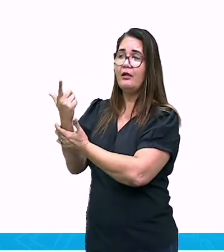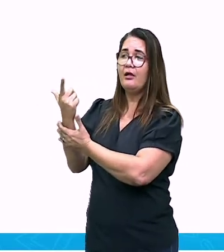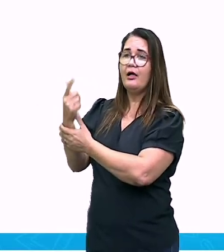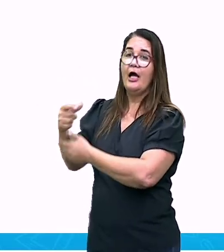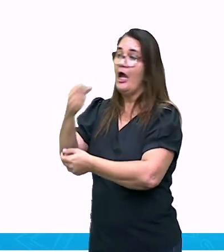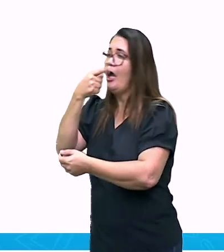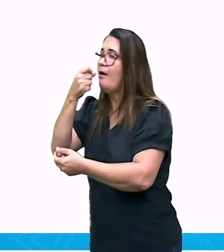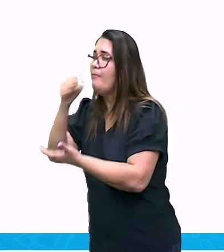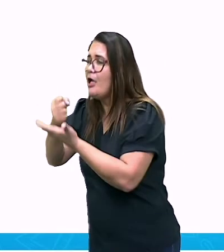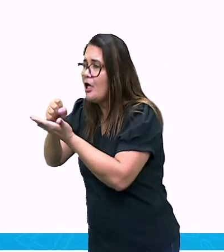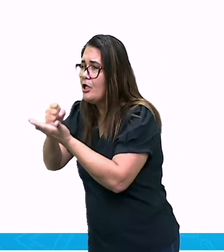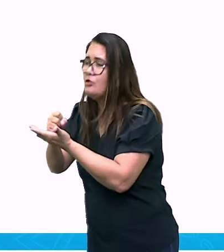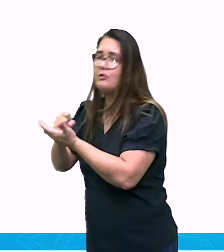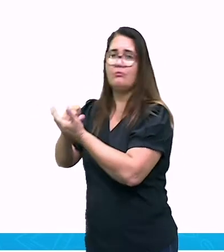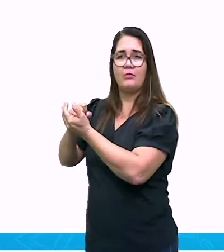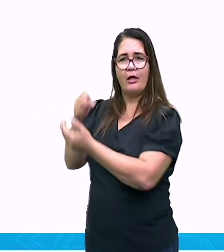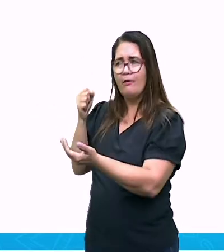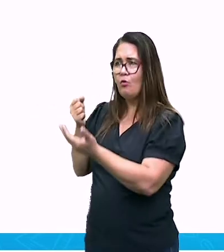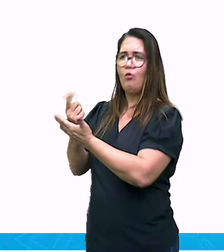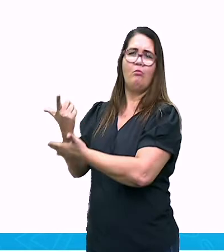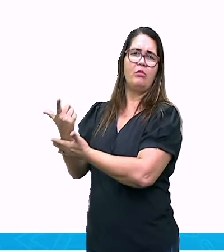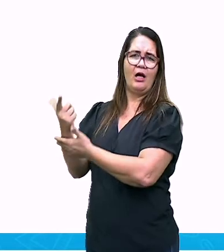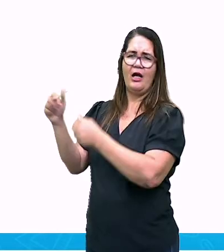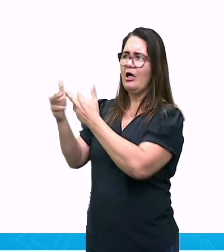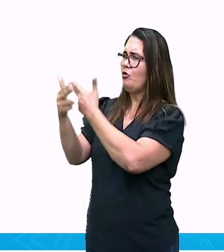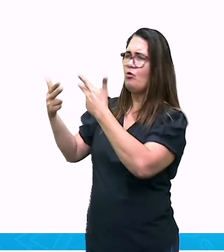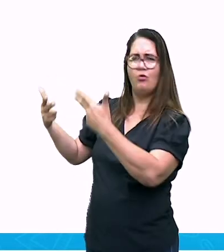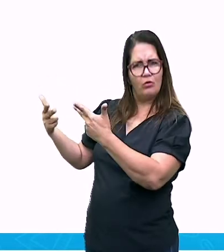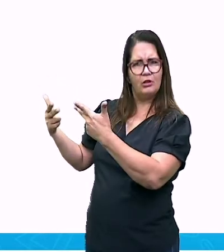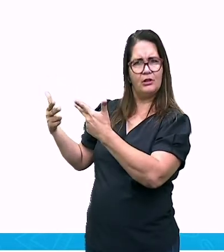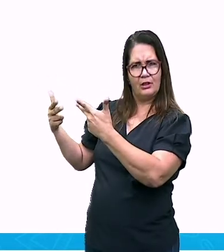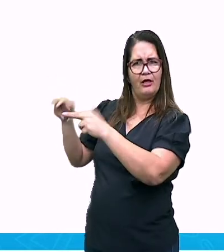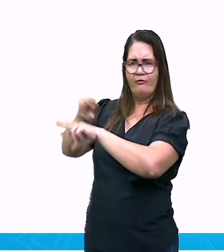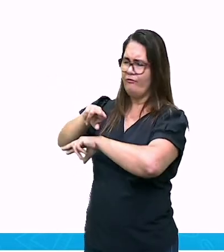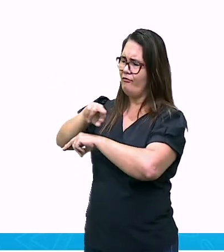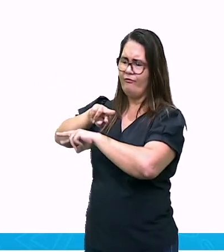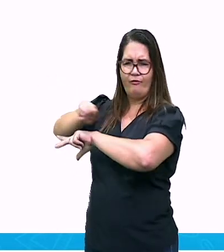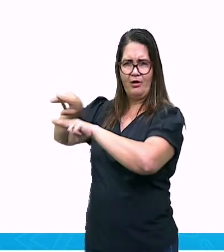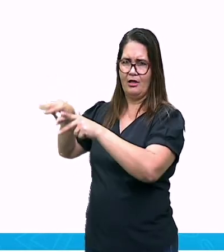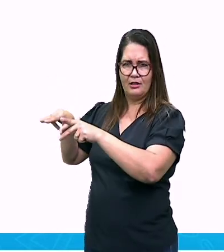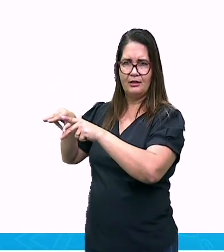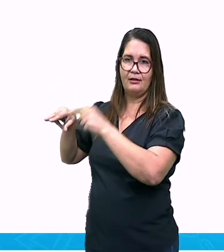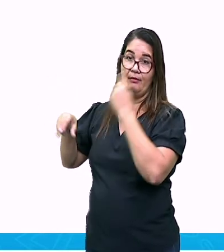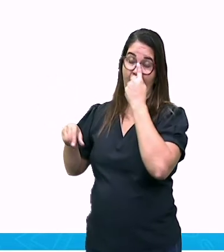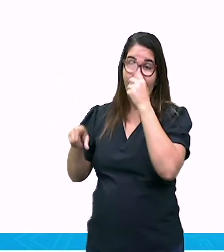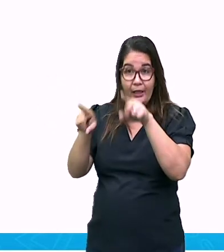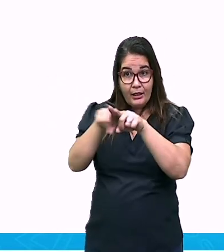medicamento dentro da cidade. Precisa ir ao banco.